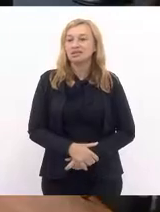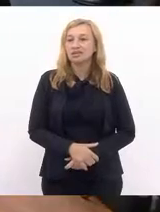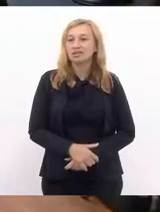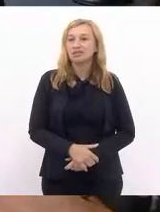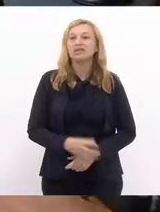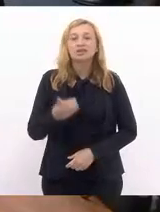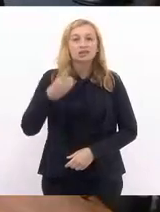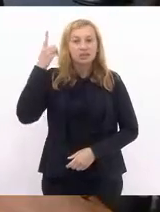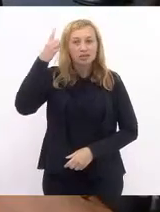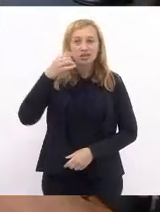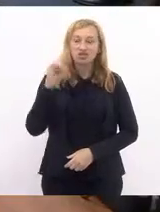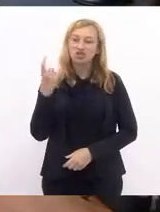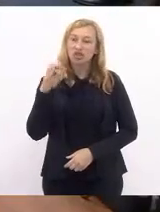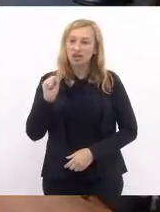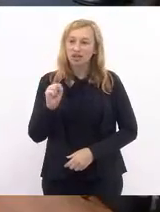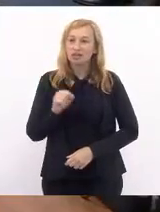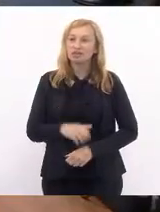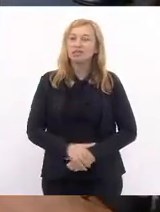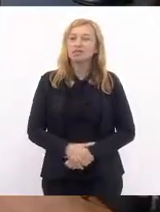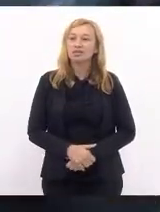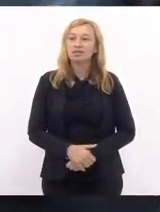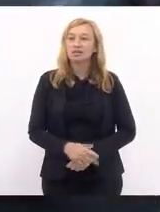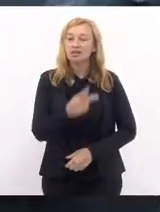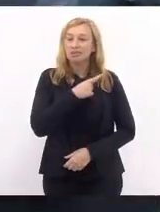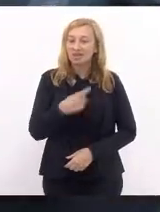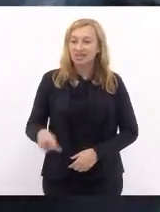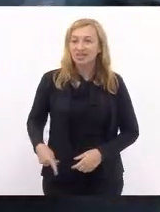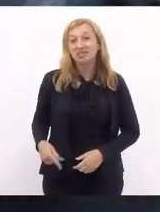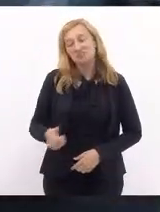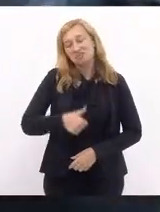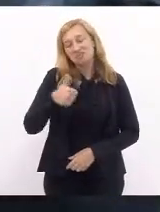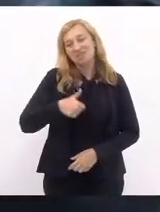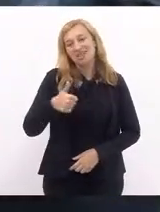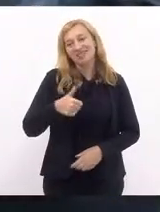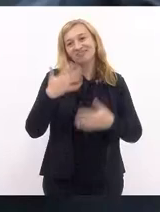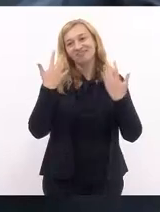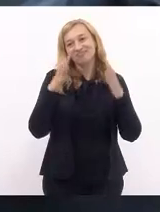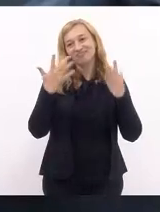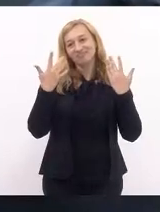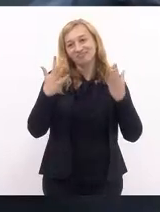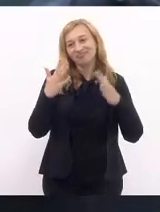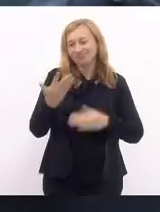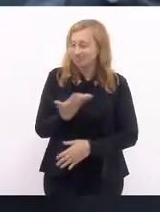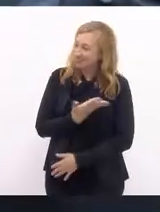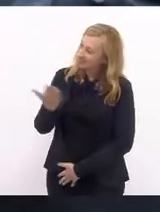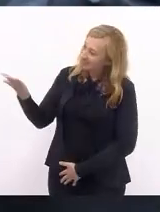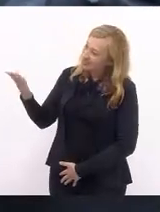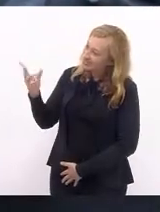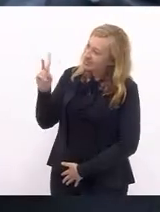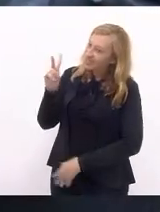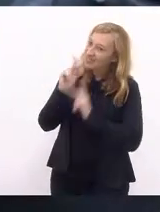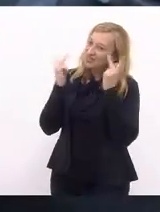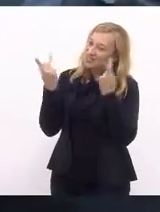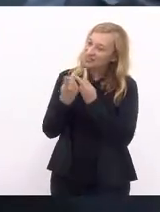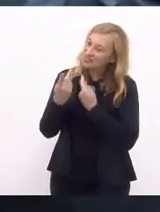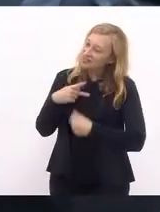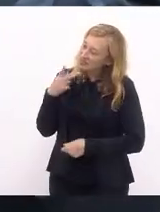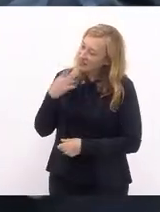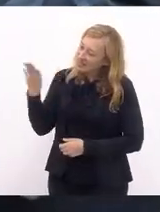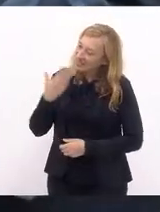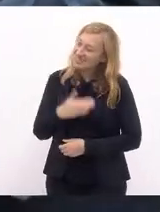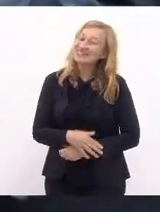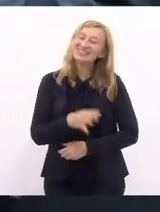o resultado Charles a o presidente primeiro queria parabenizar o meu colega vão do família pelas